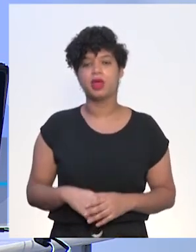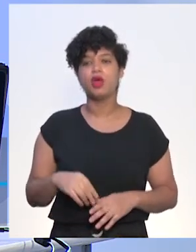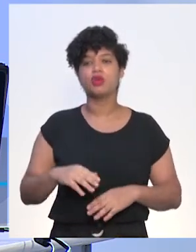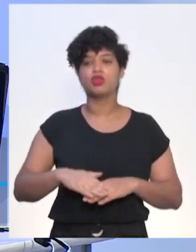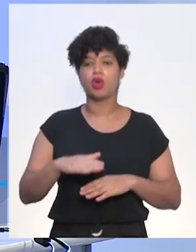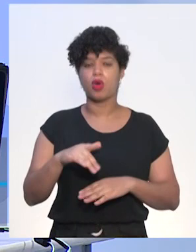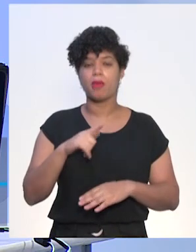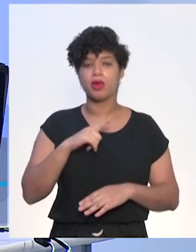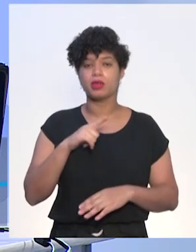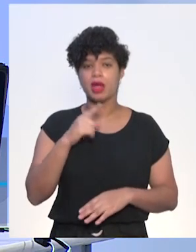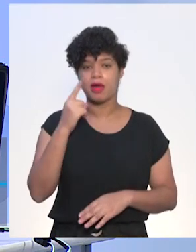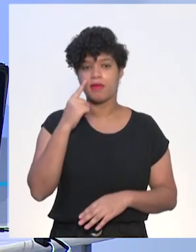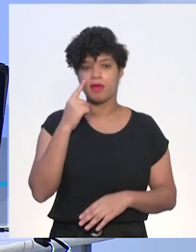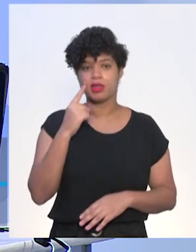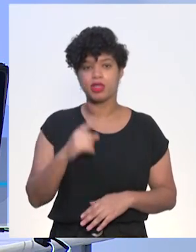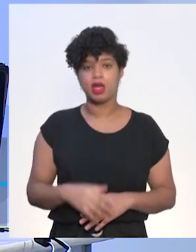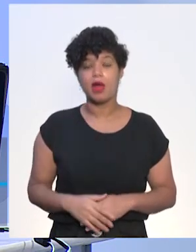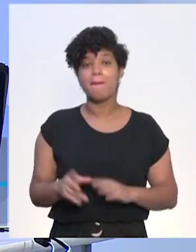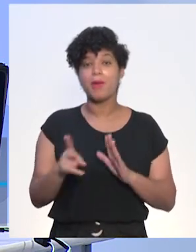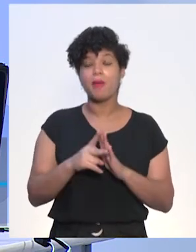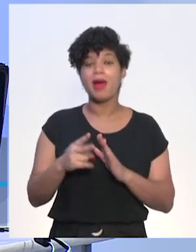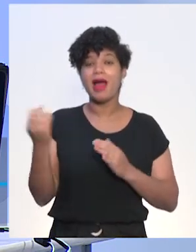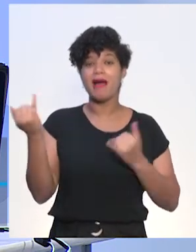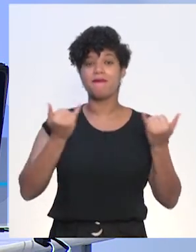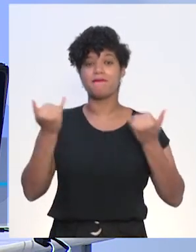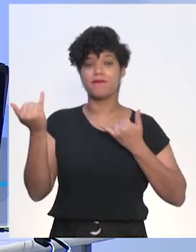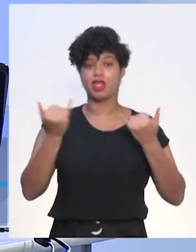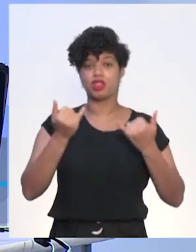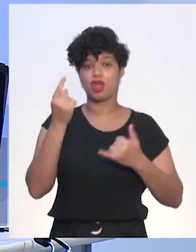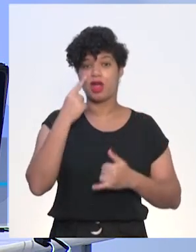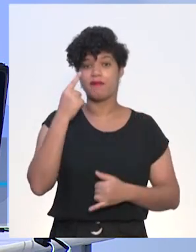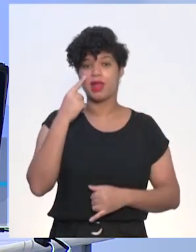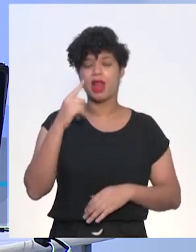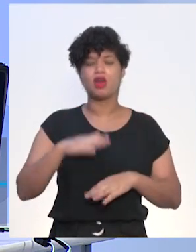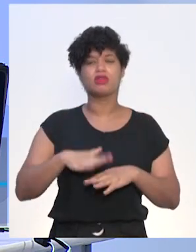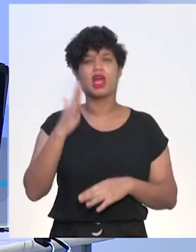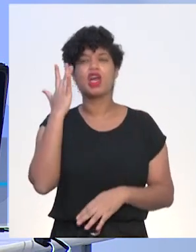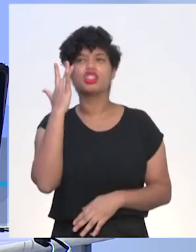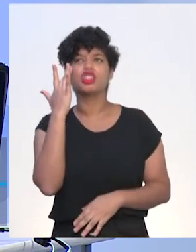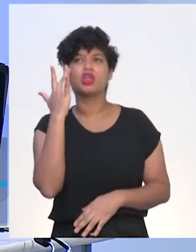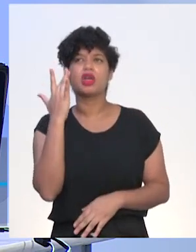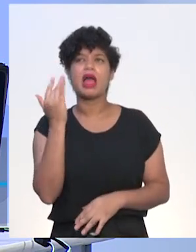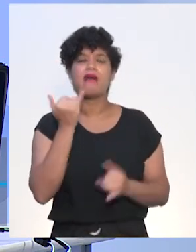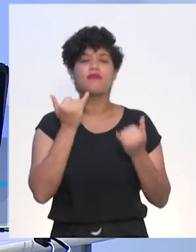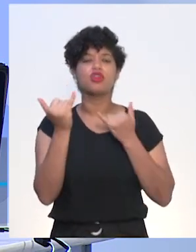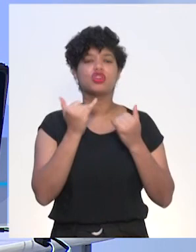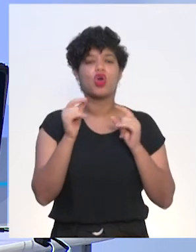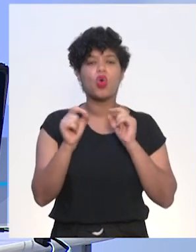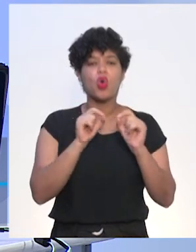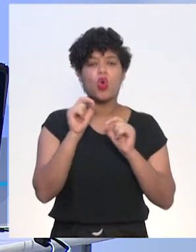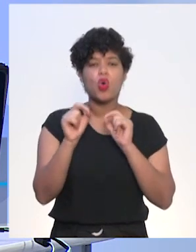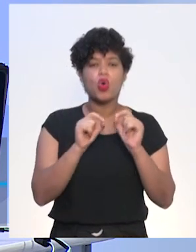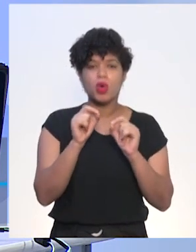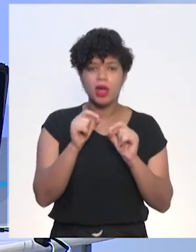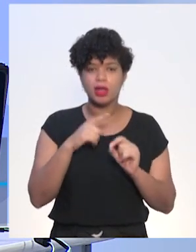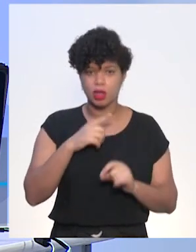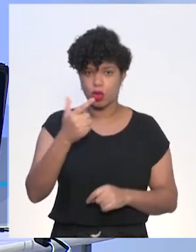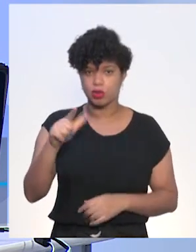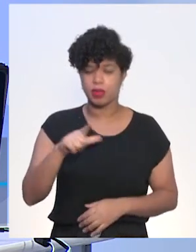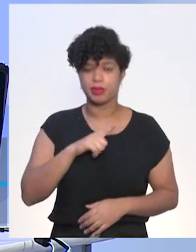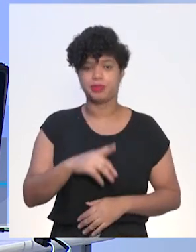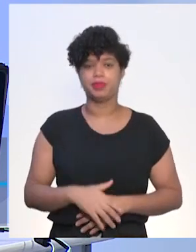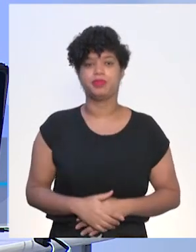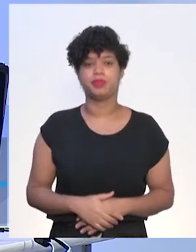né sim porque é pela Manchete que consigo ver sobre o que a notícia vai falar e tem um outro aqui que ele respondeu assim